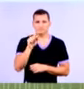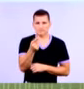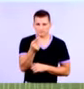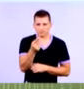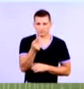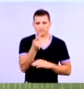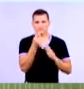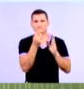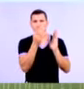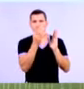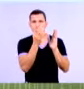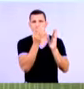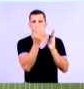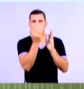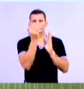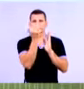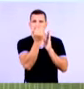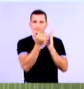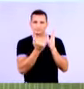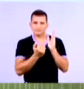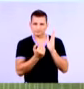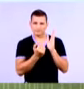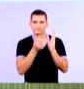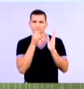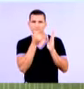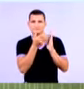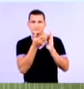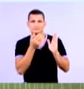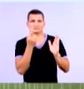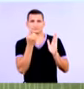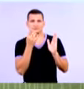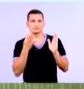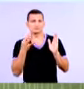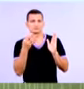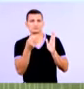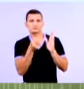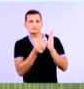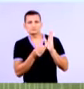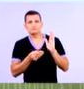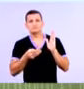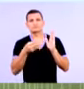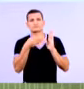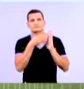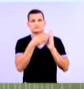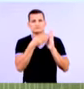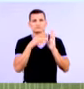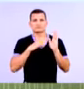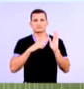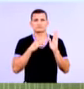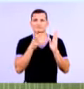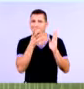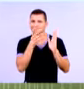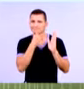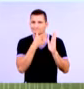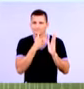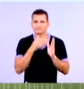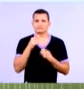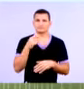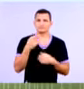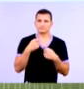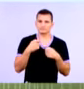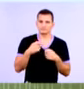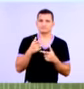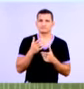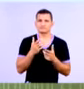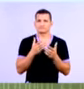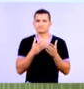removo, todo mundo tem que dar um passinho, né? Então isso tem um custo, isso tem uma demora, né? E é isso que a gente tenta